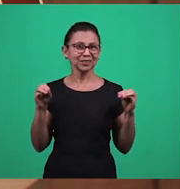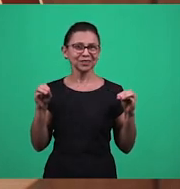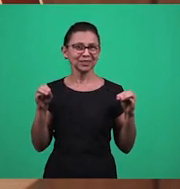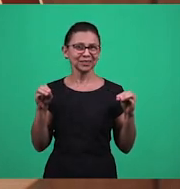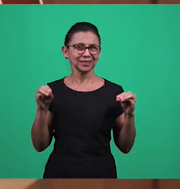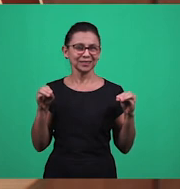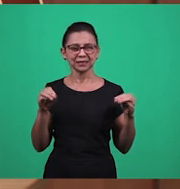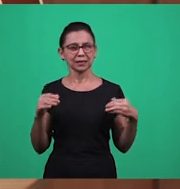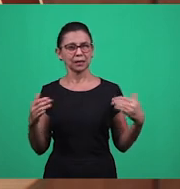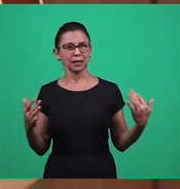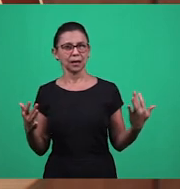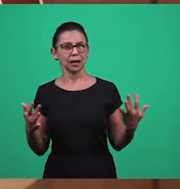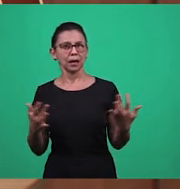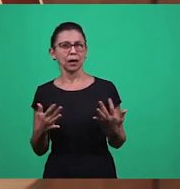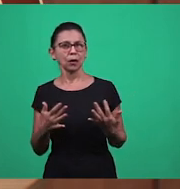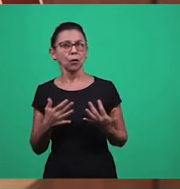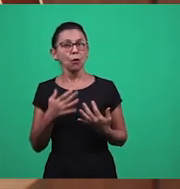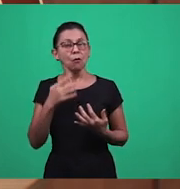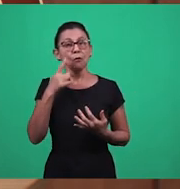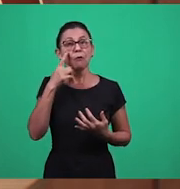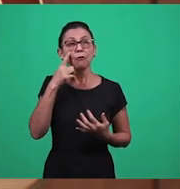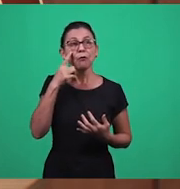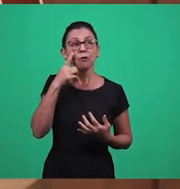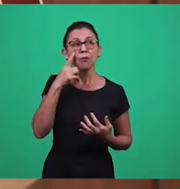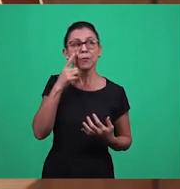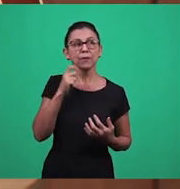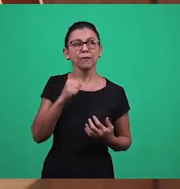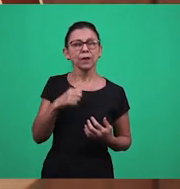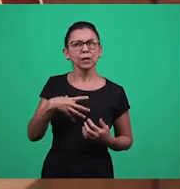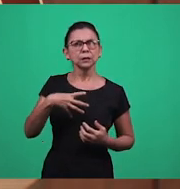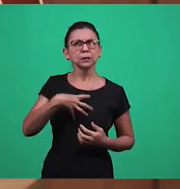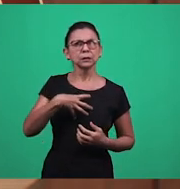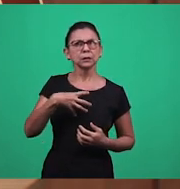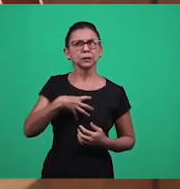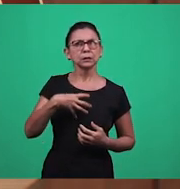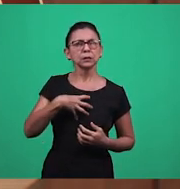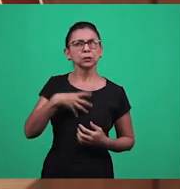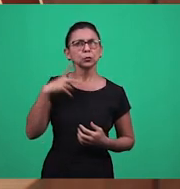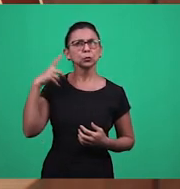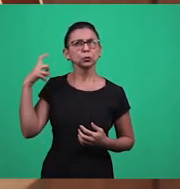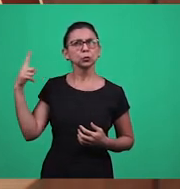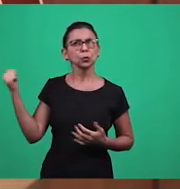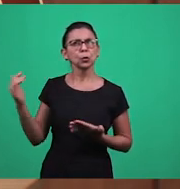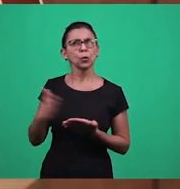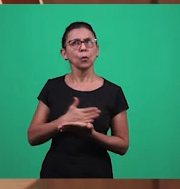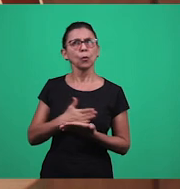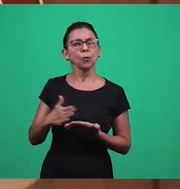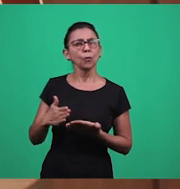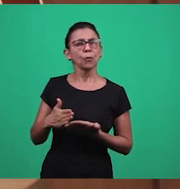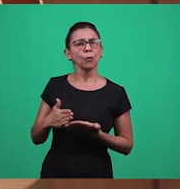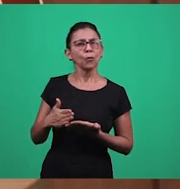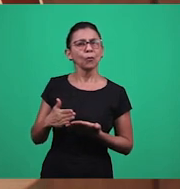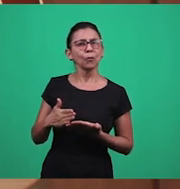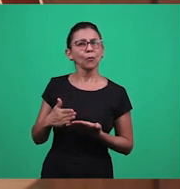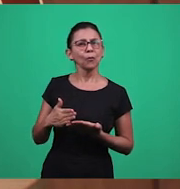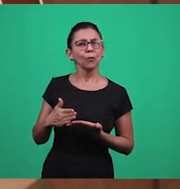agora, então, nós vamos ouvir um som de alguns instrumentos.